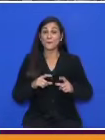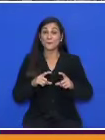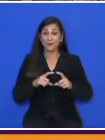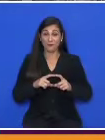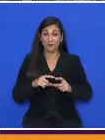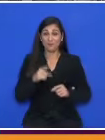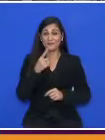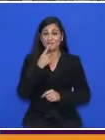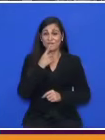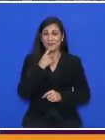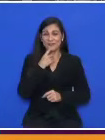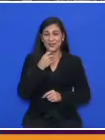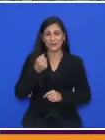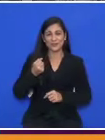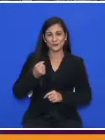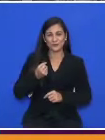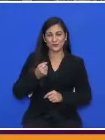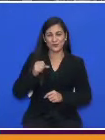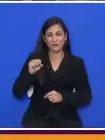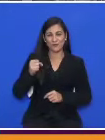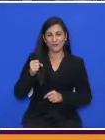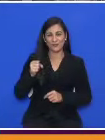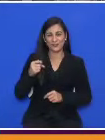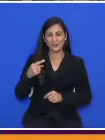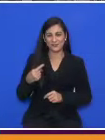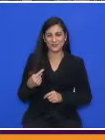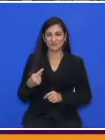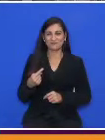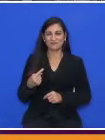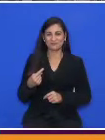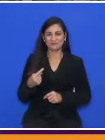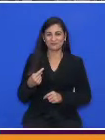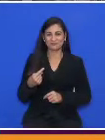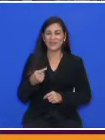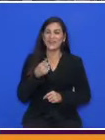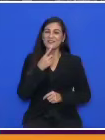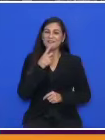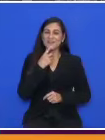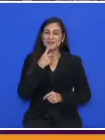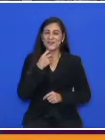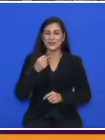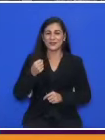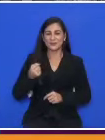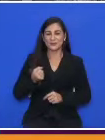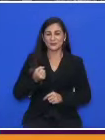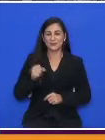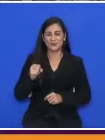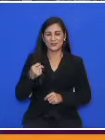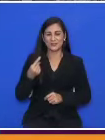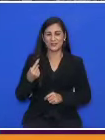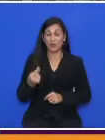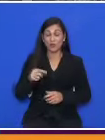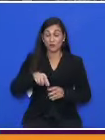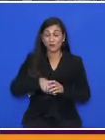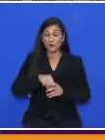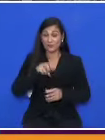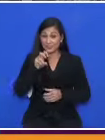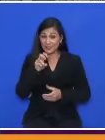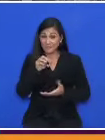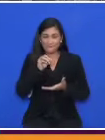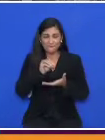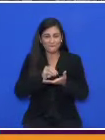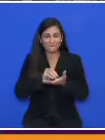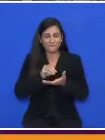Bola vermelha, número 81. Vermelha, 81. Foram sorteados 5 números,